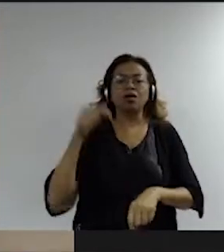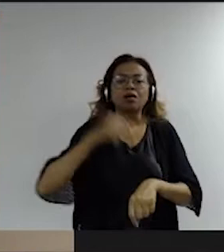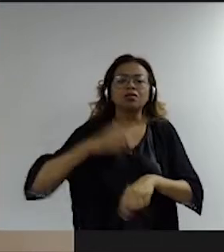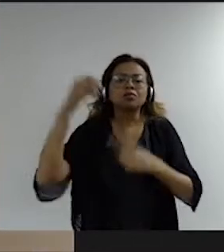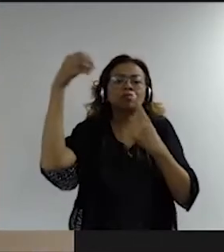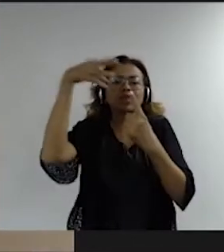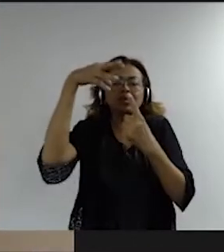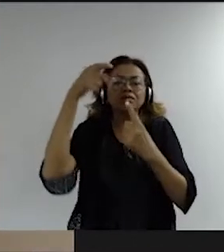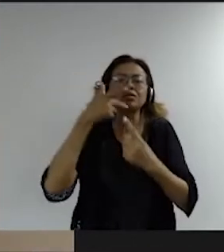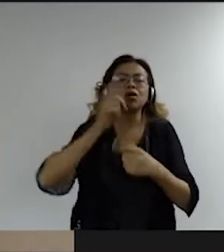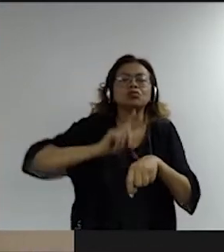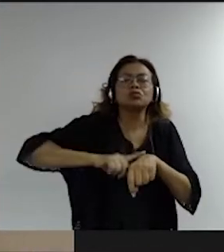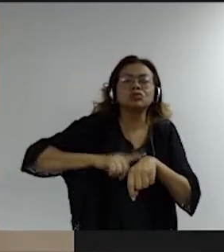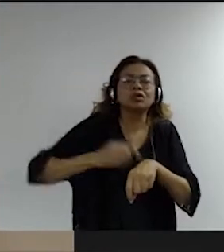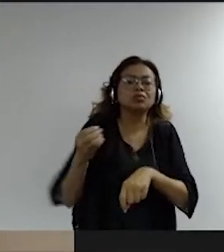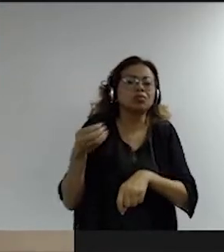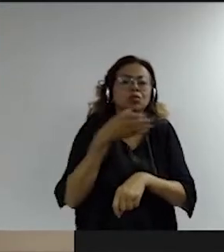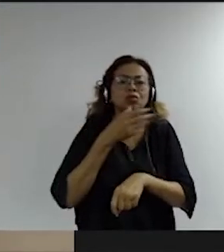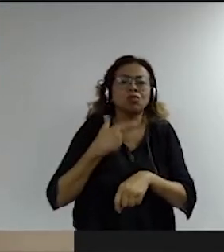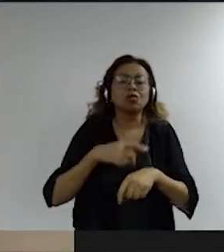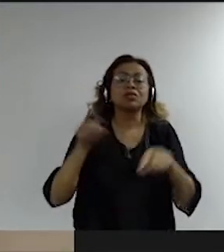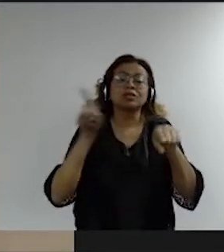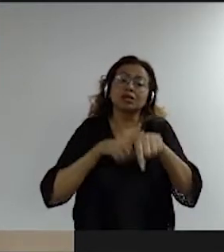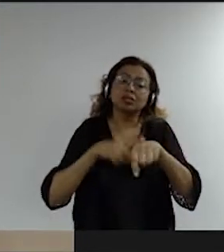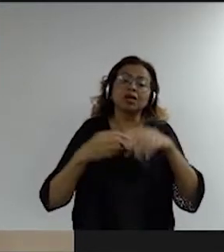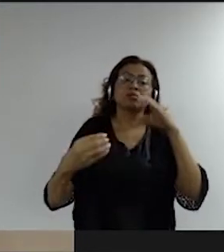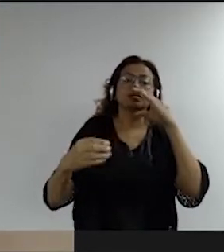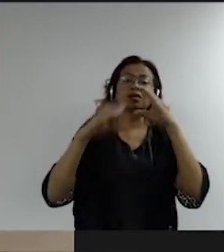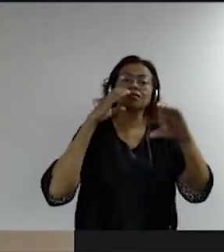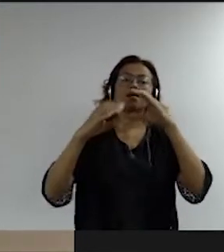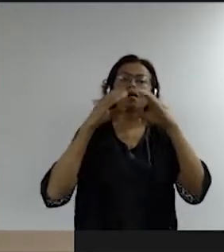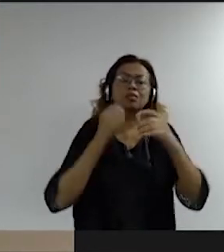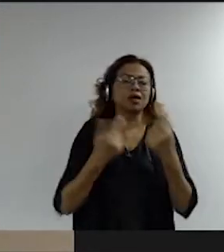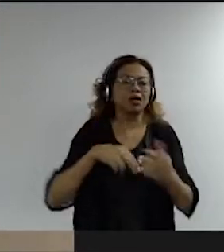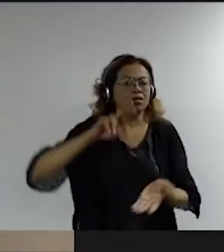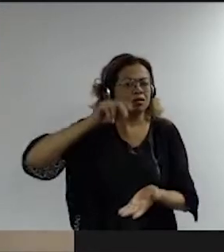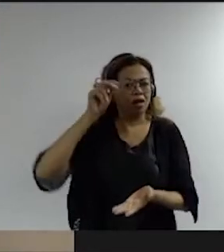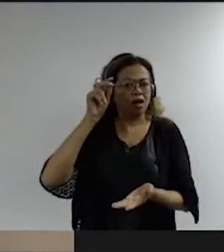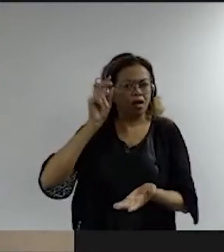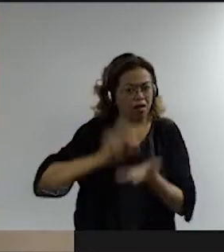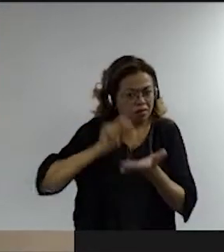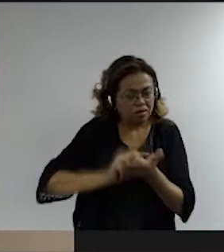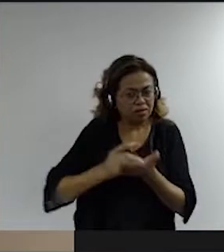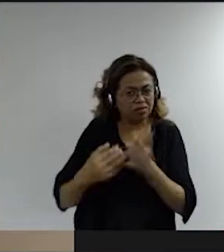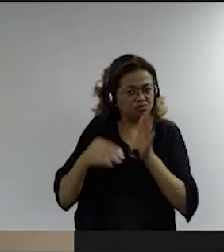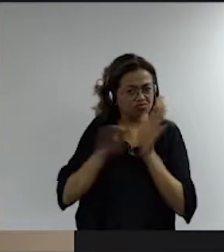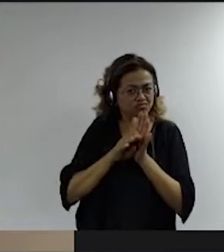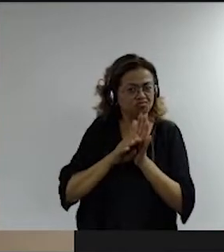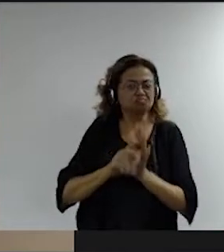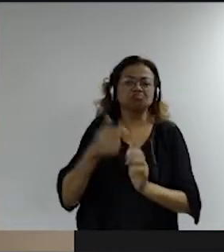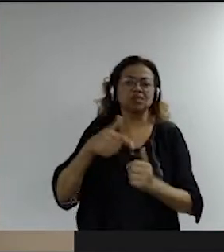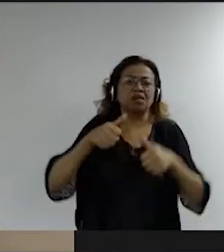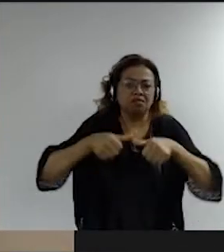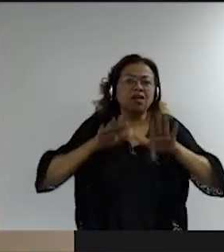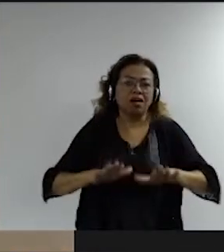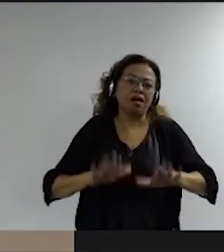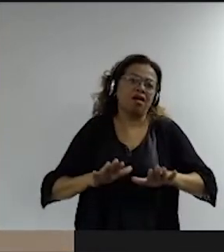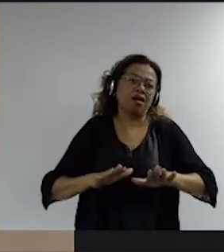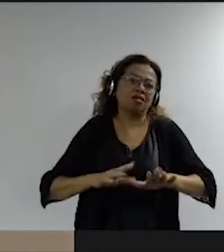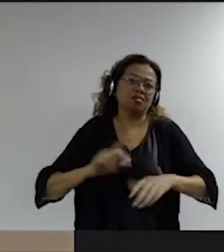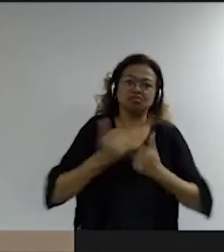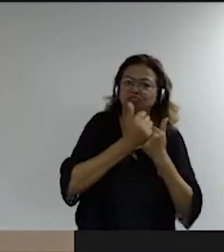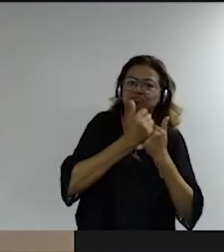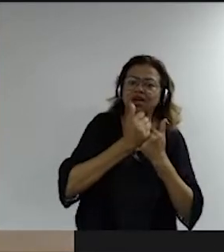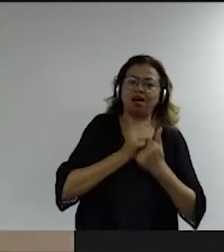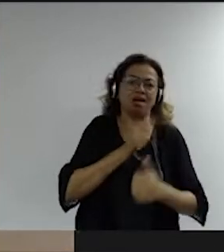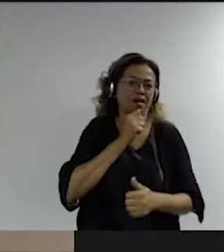luz das novas comunicações, é uma realidade que veio para ficar, é uma realidade insubstituível. E